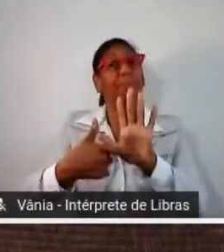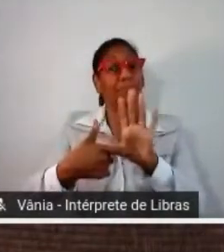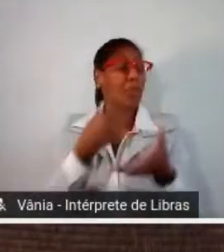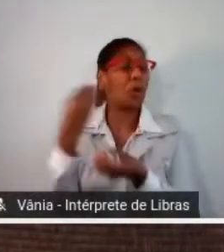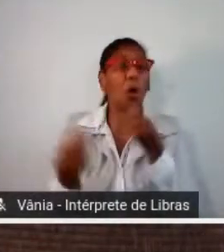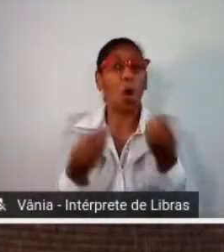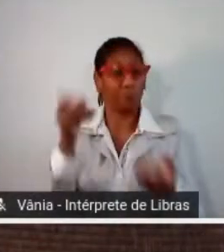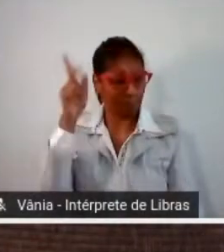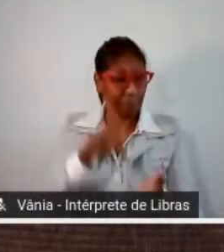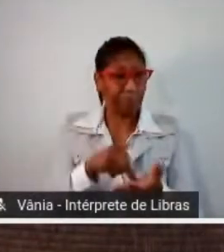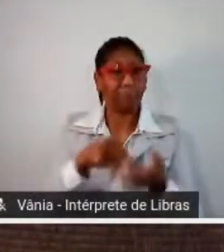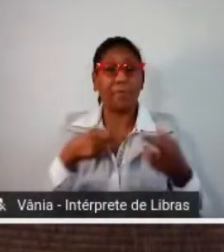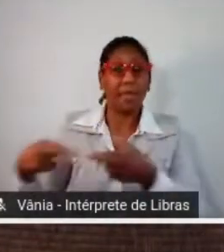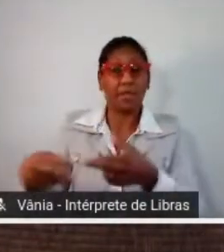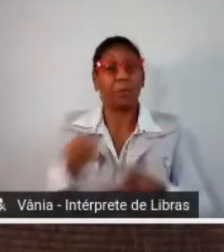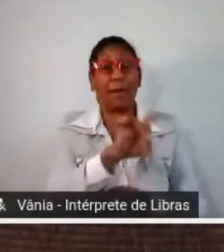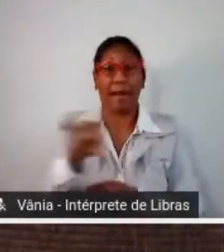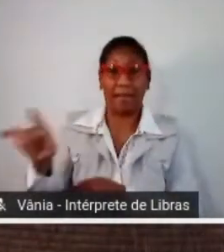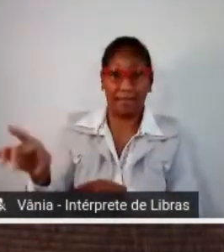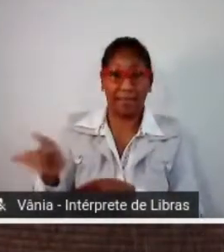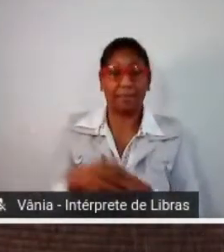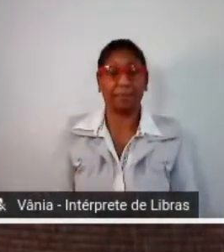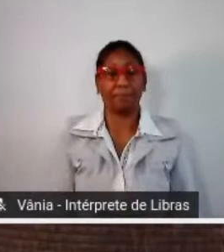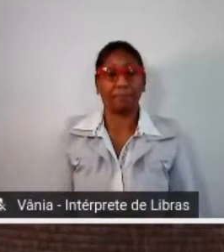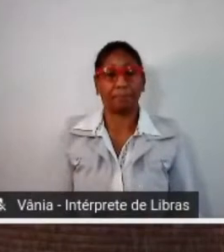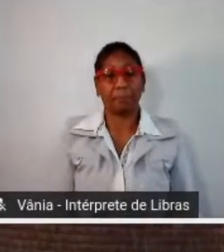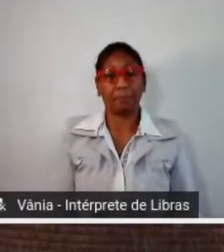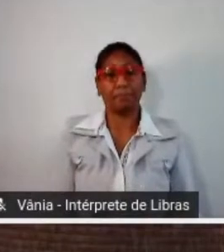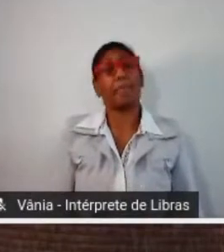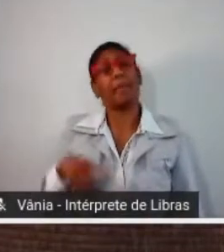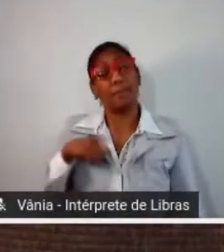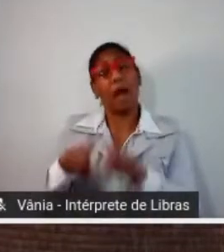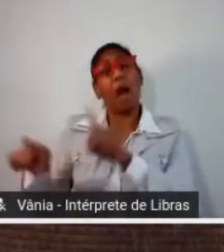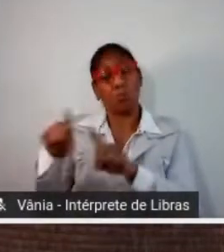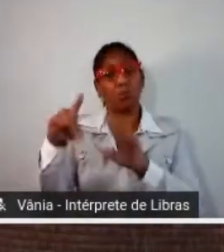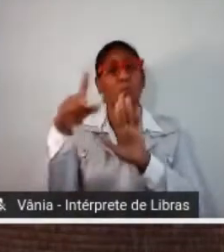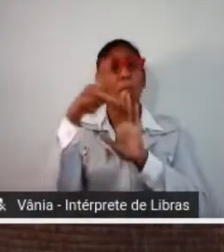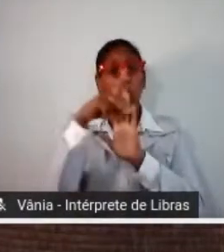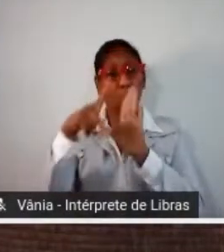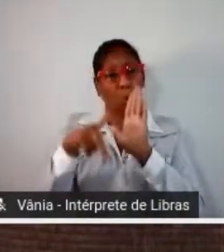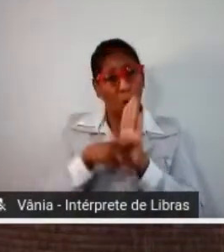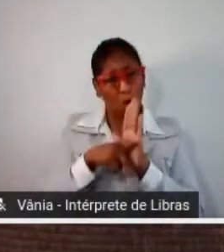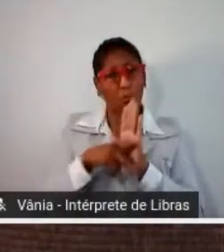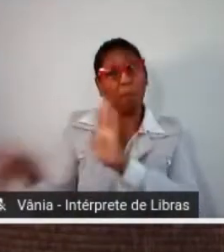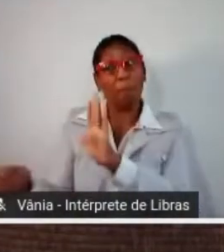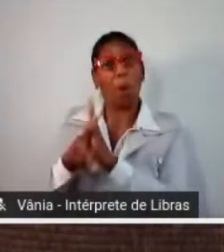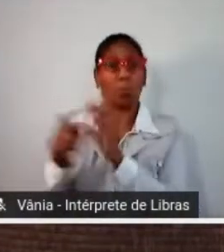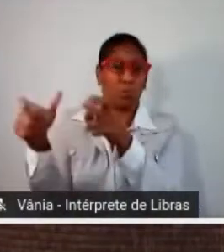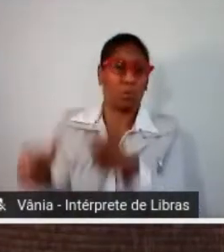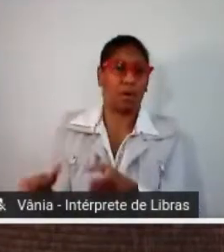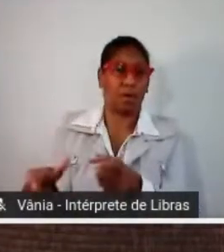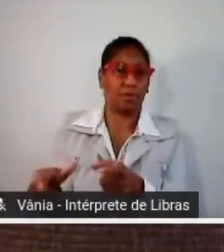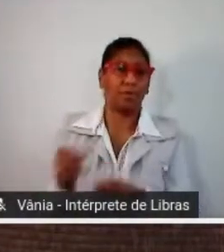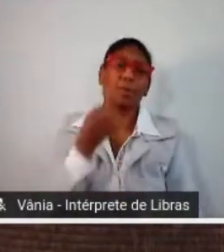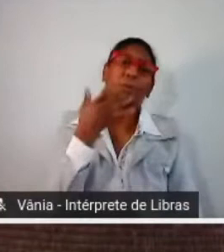situação dessas regiões, ainda que com alguns protocolos um pouco mais flexíveis, como o senhor disse. Mas boa tarde,